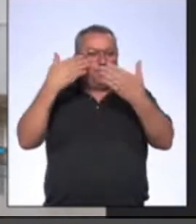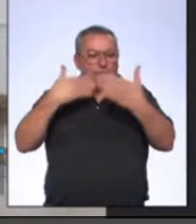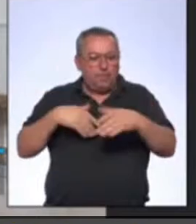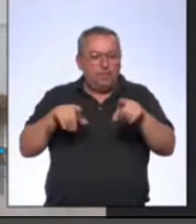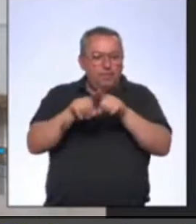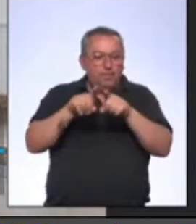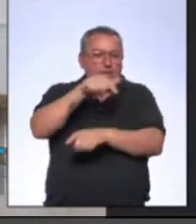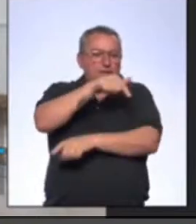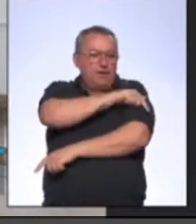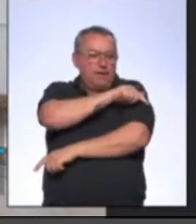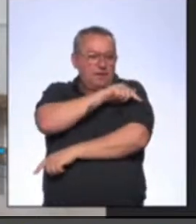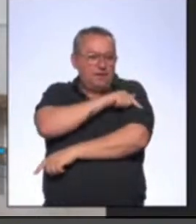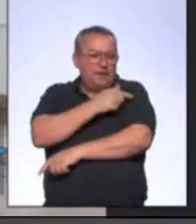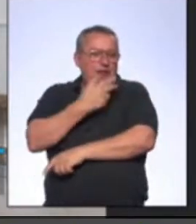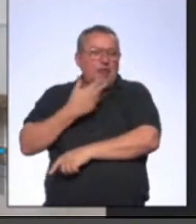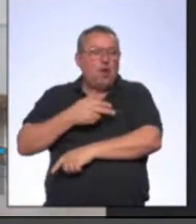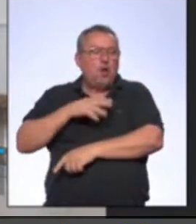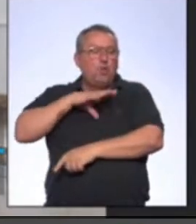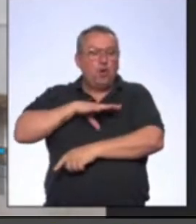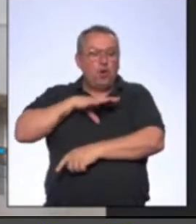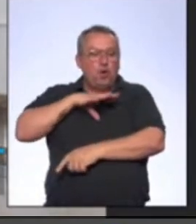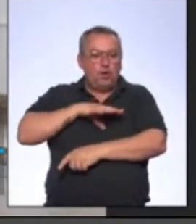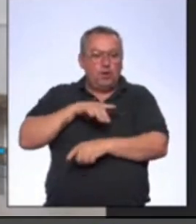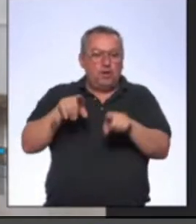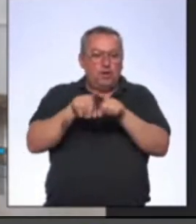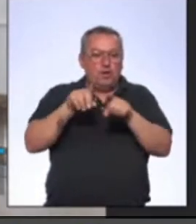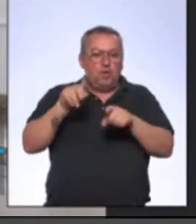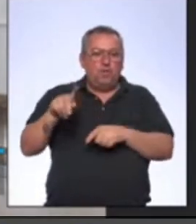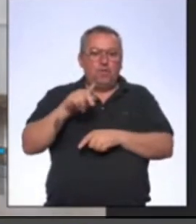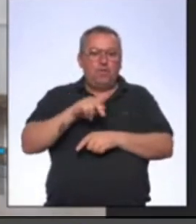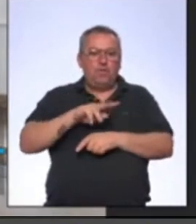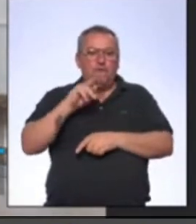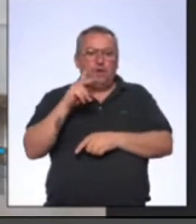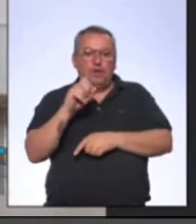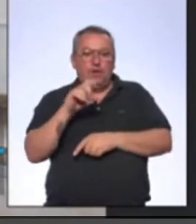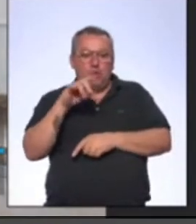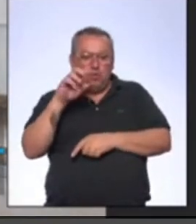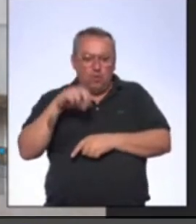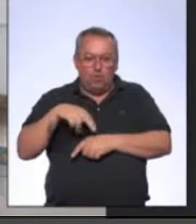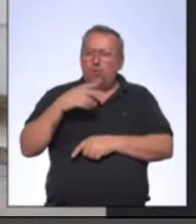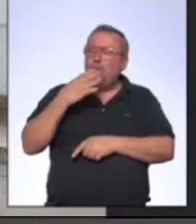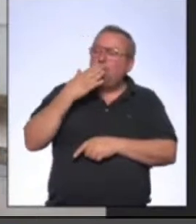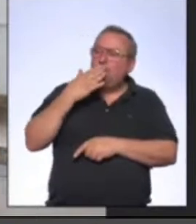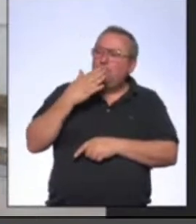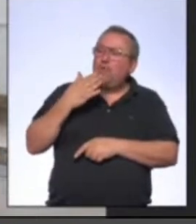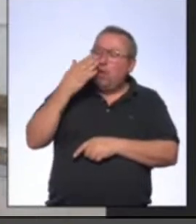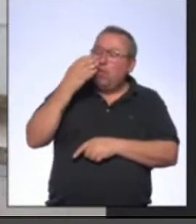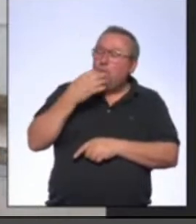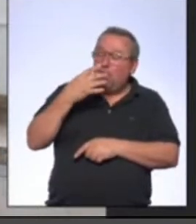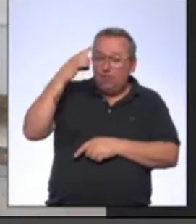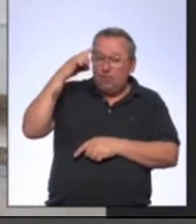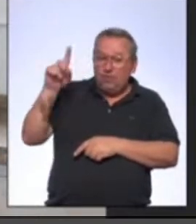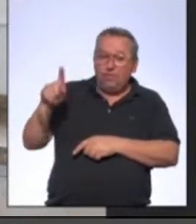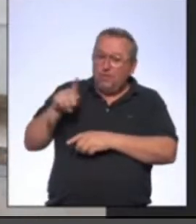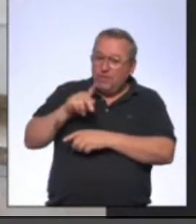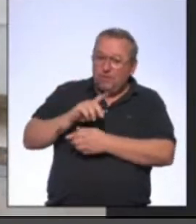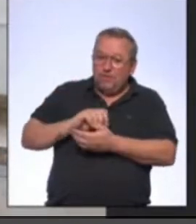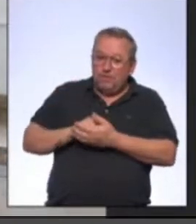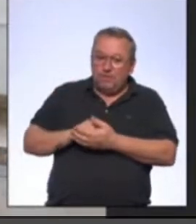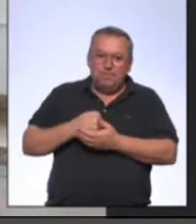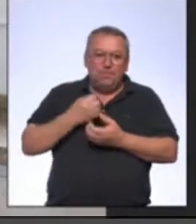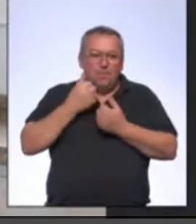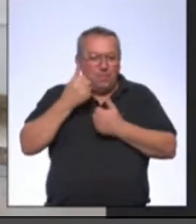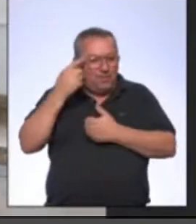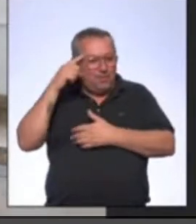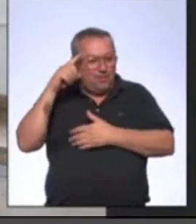sétimo ano de Língua Portuguesa, com o professor Hilton. Bom dia, professor. Bom